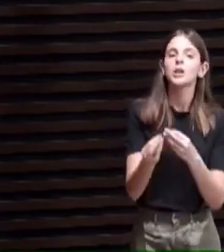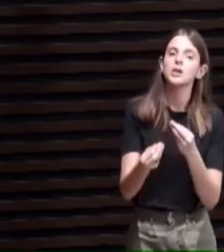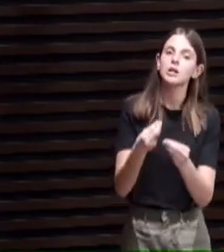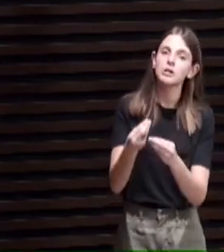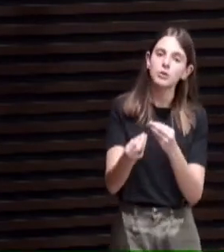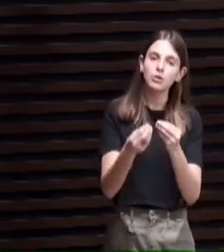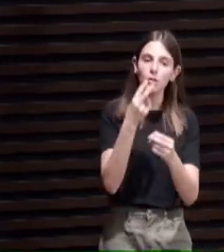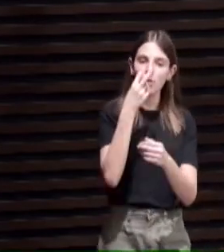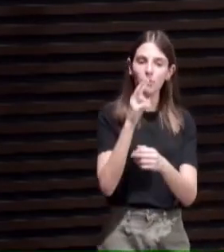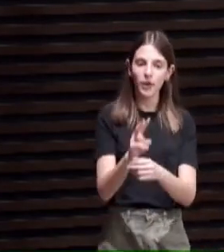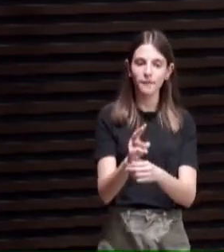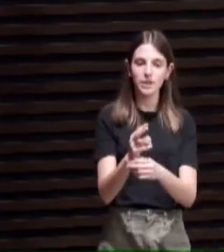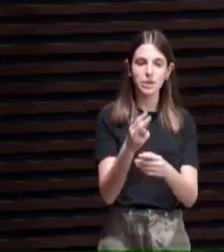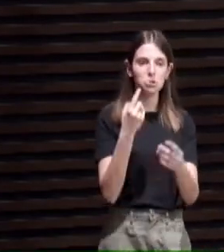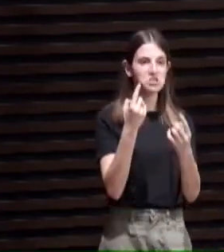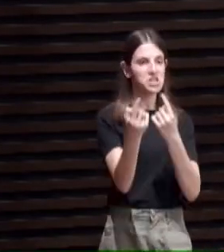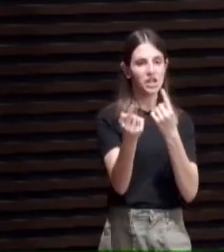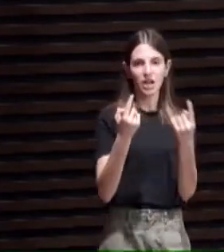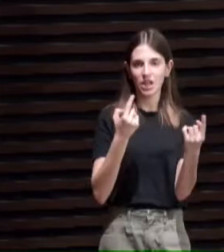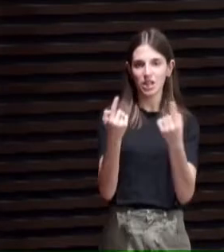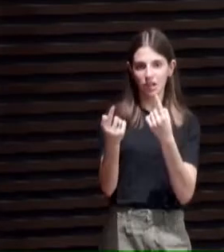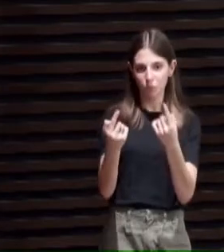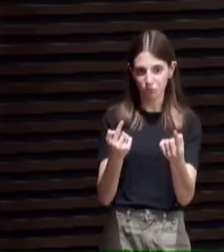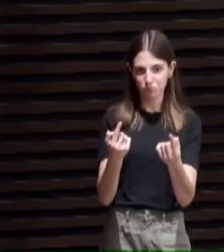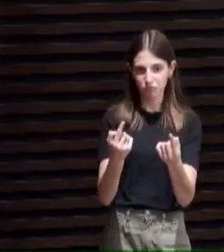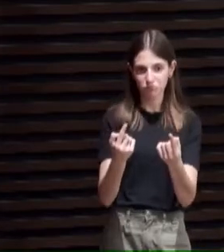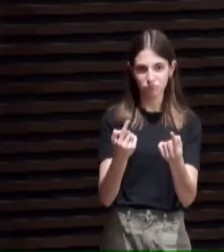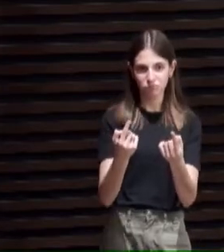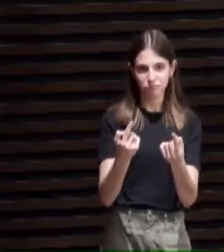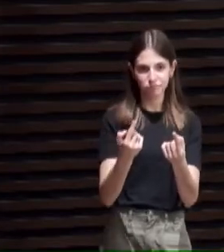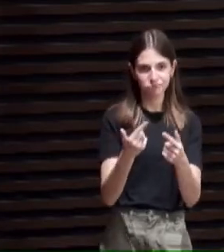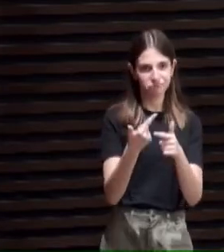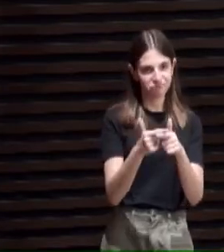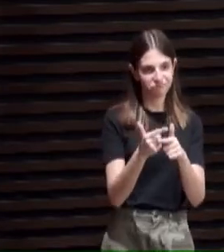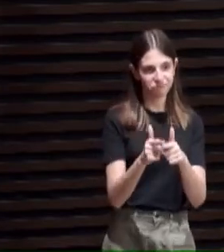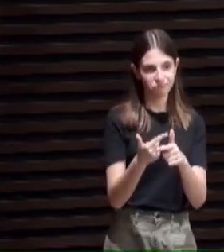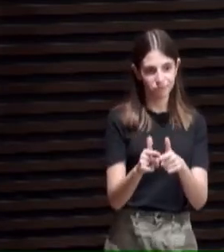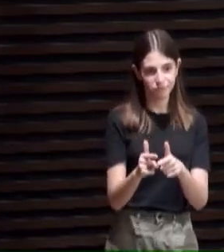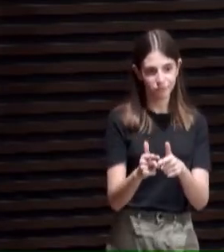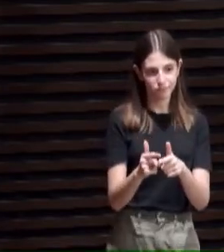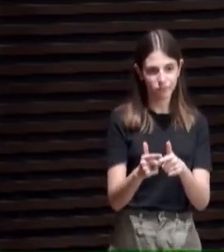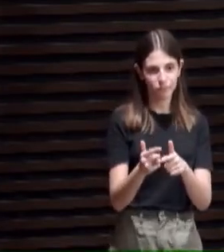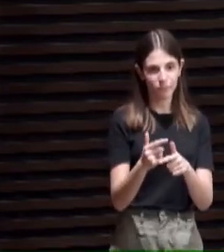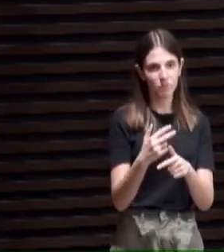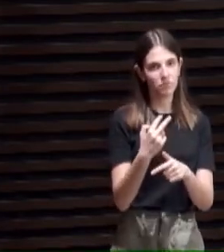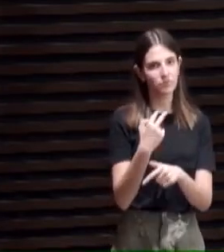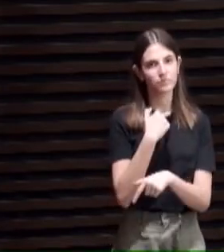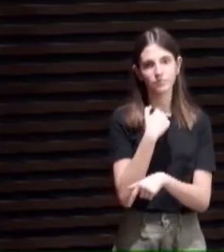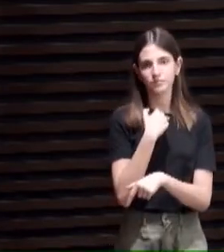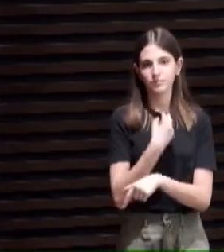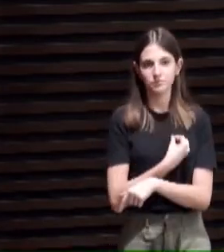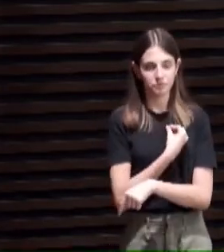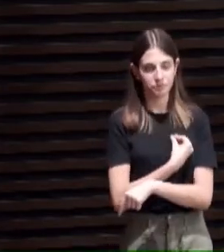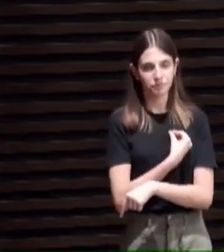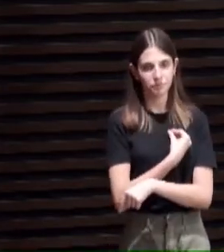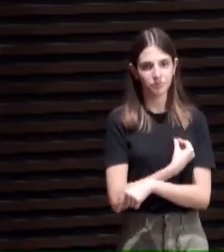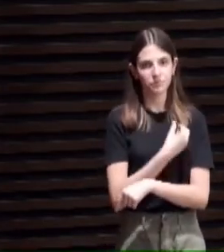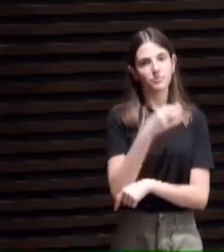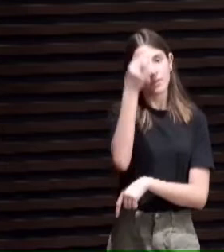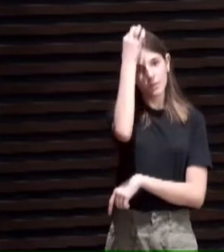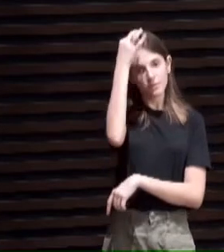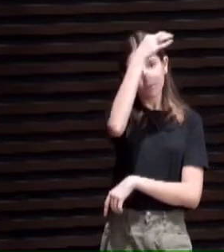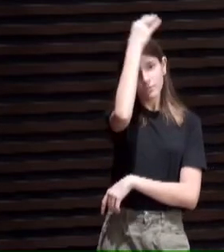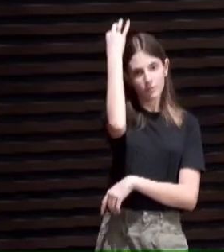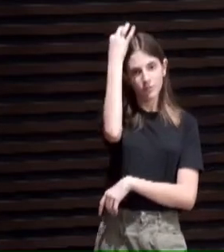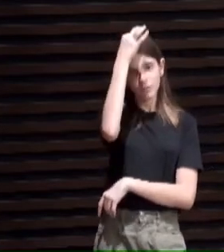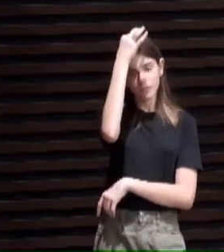individualista do Espírito Santo, ela é nociva, ela é agressiva. Não é? A gente não pode viver desse jeito. O Espírito Santo ele nos provoca a vida em